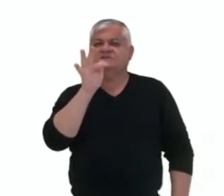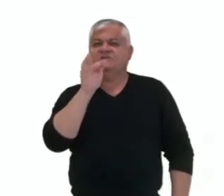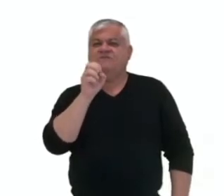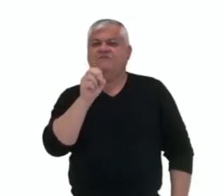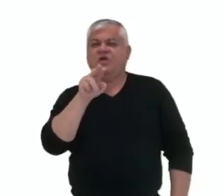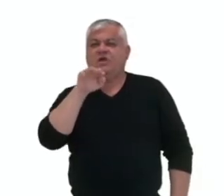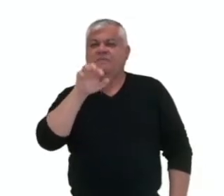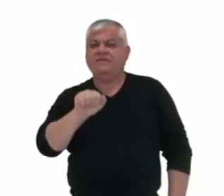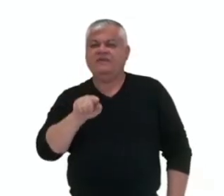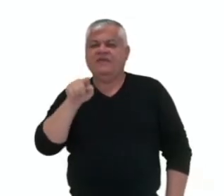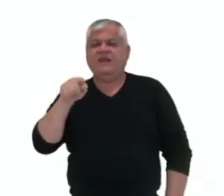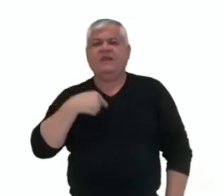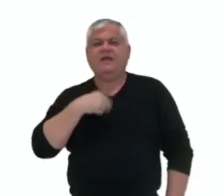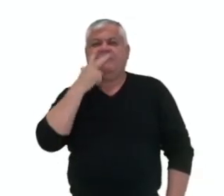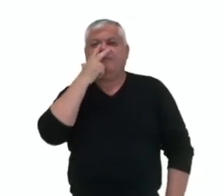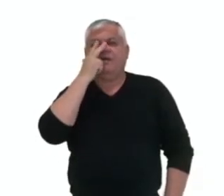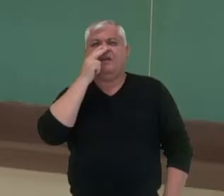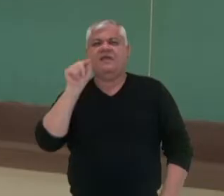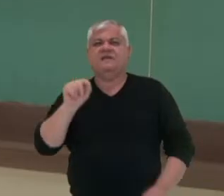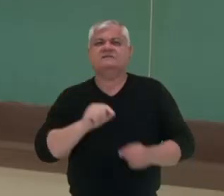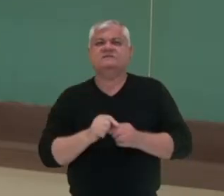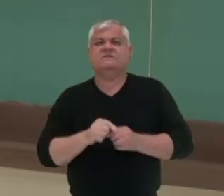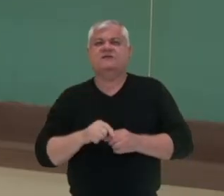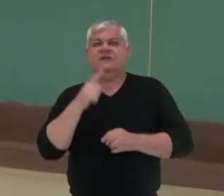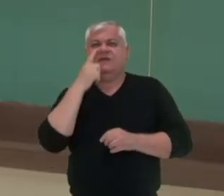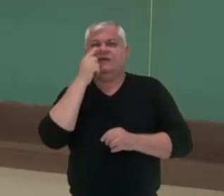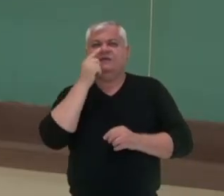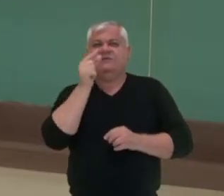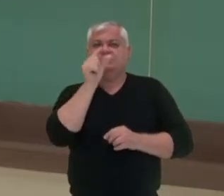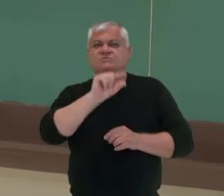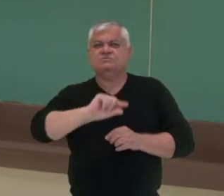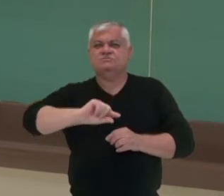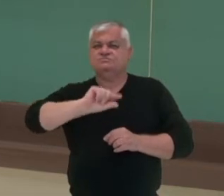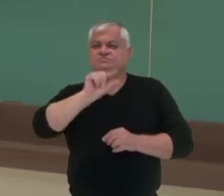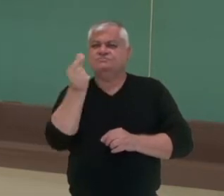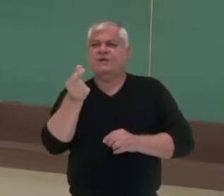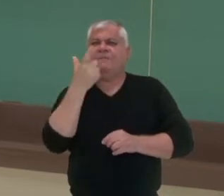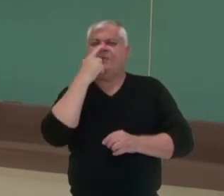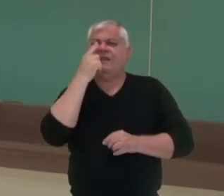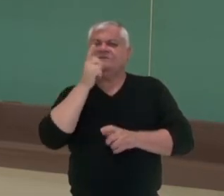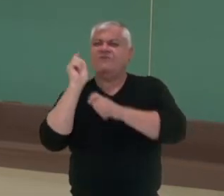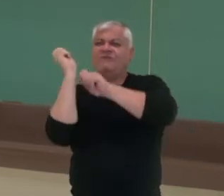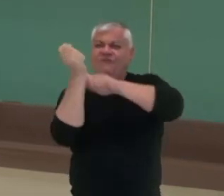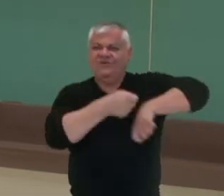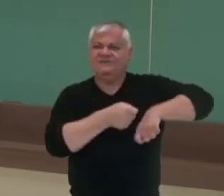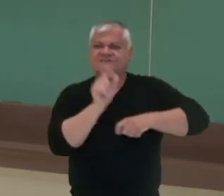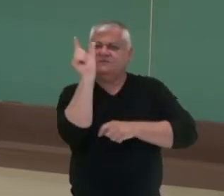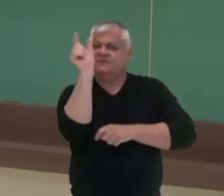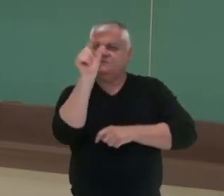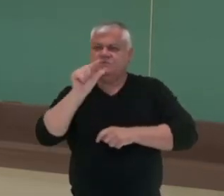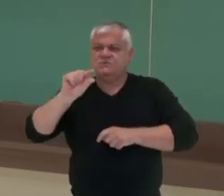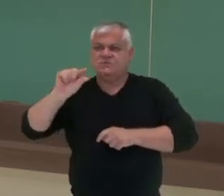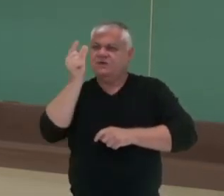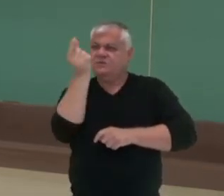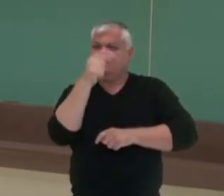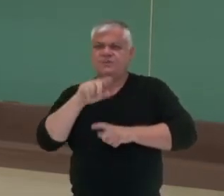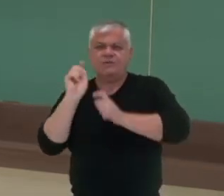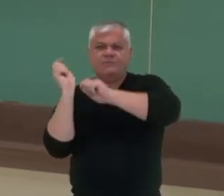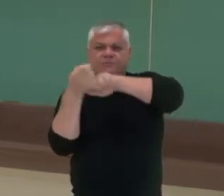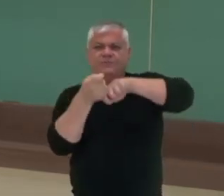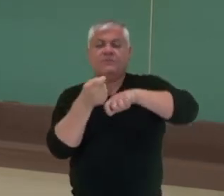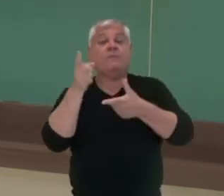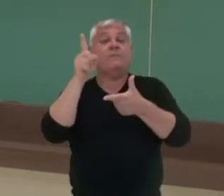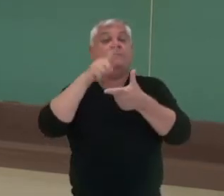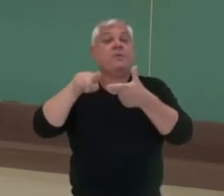dizer que ela tem forma de foice. Então ela tem esse formato assim, ó, de uma foice. O que que acontece? Ela é um problema